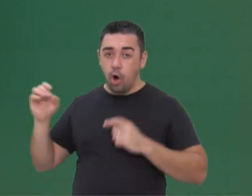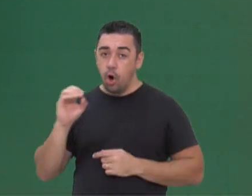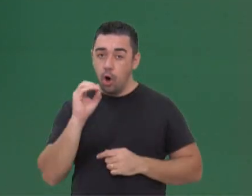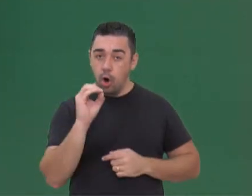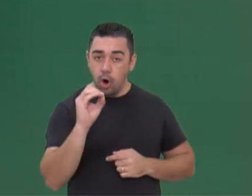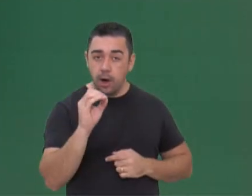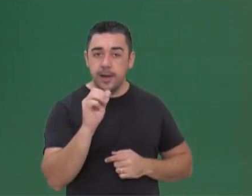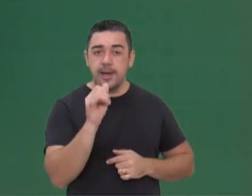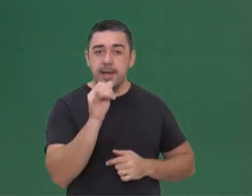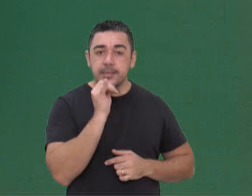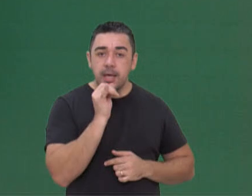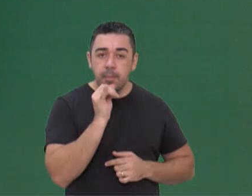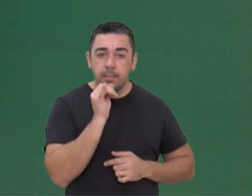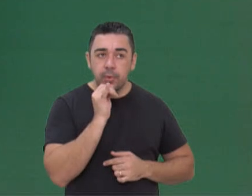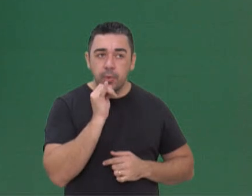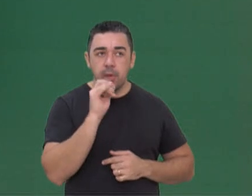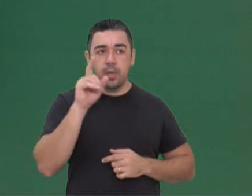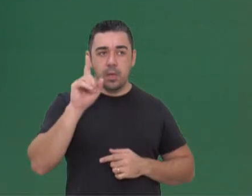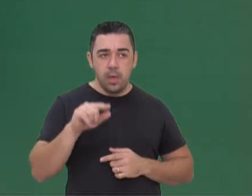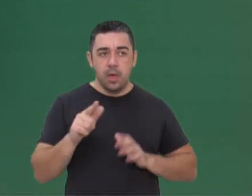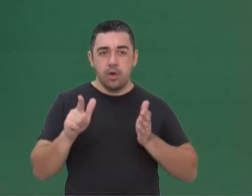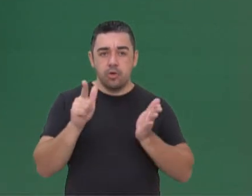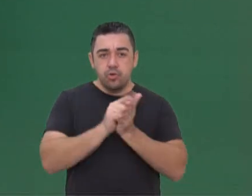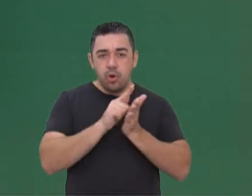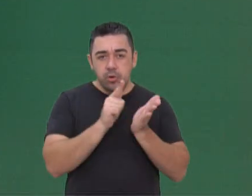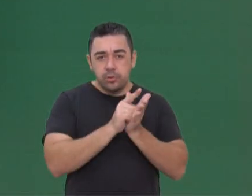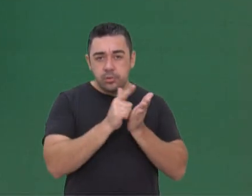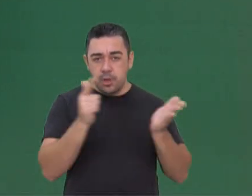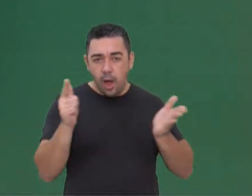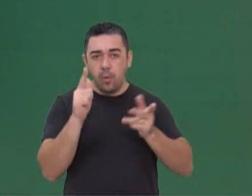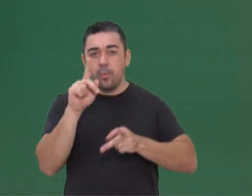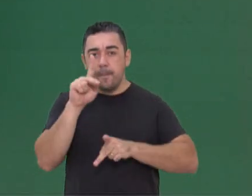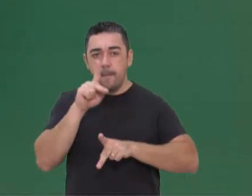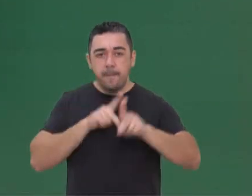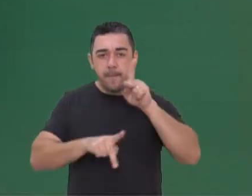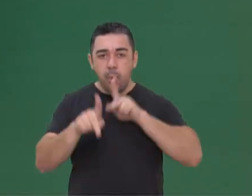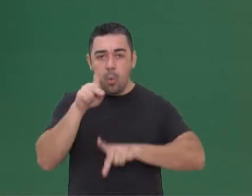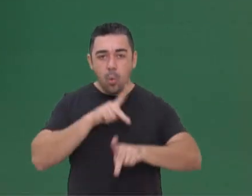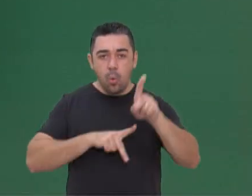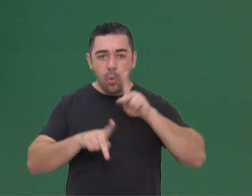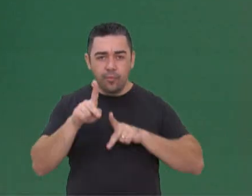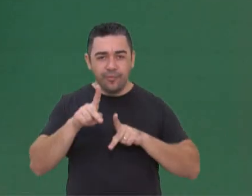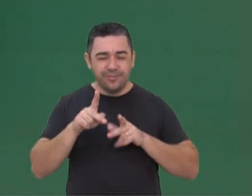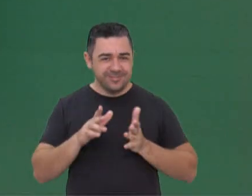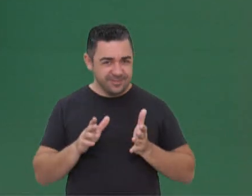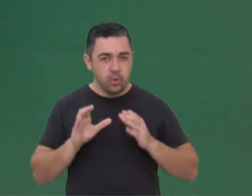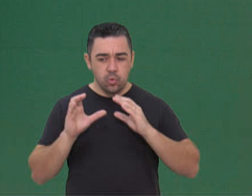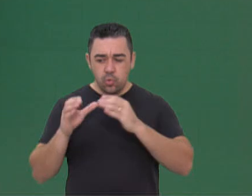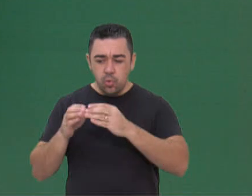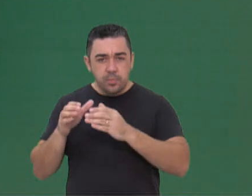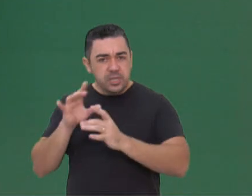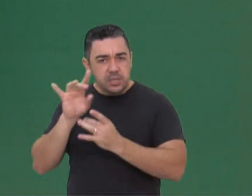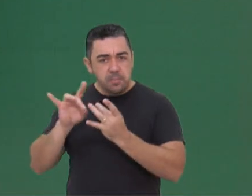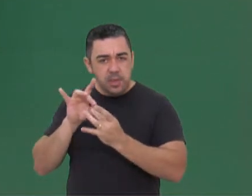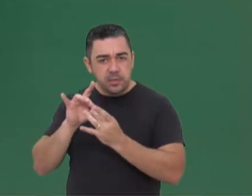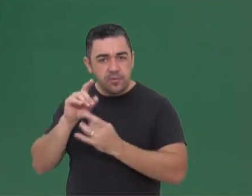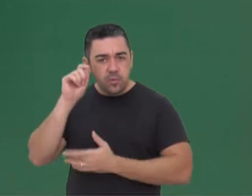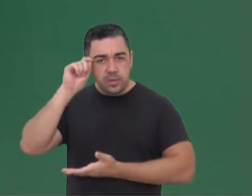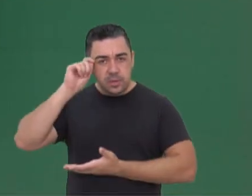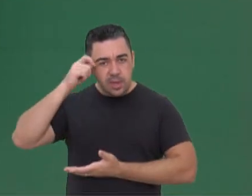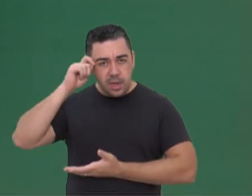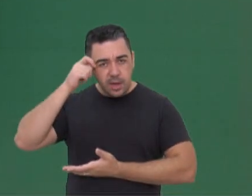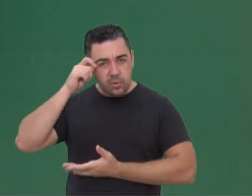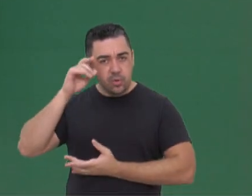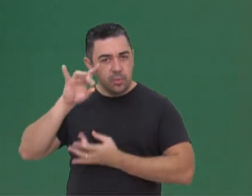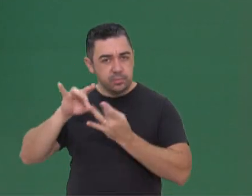definição, o jornal do povo, o jornal Exemplo. Então, falando com essa população negra, esse era o principal